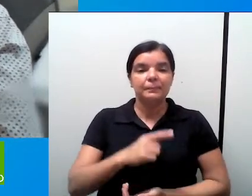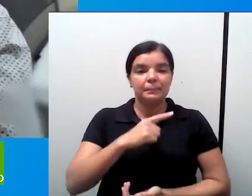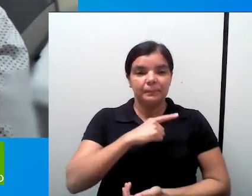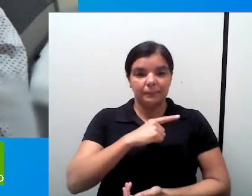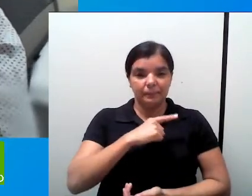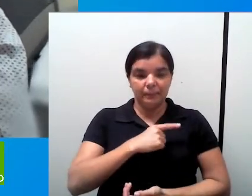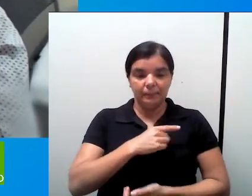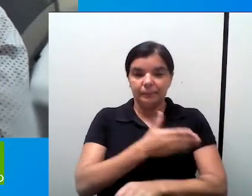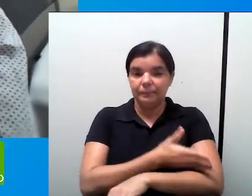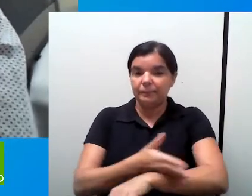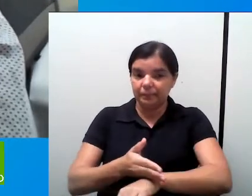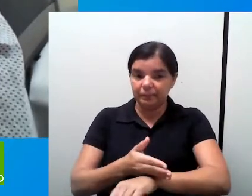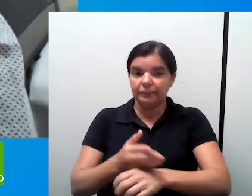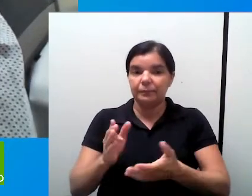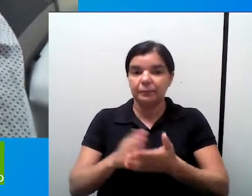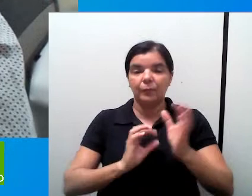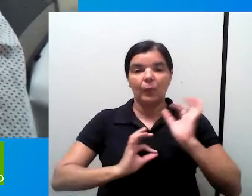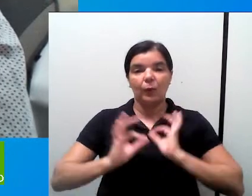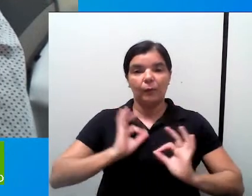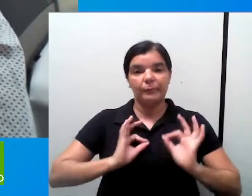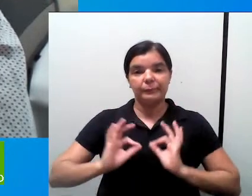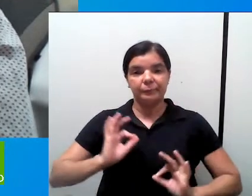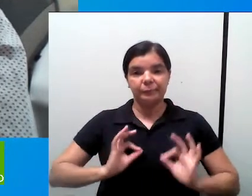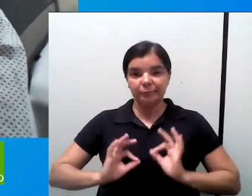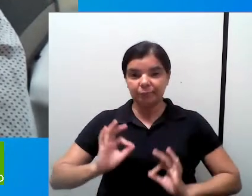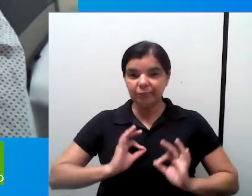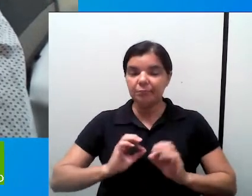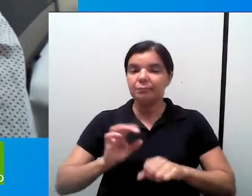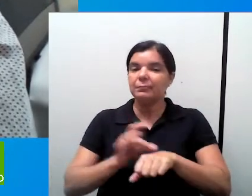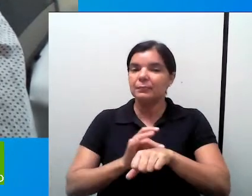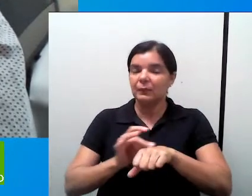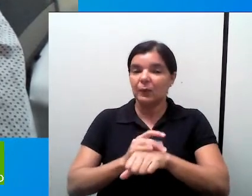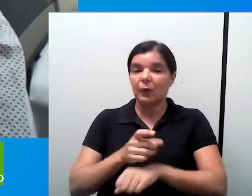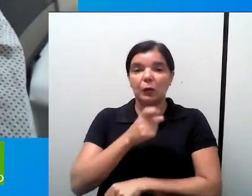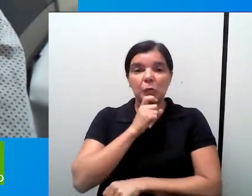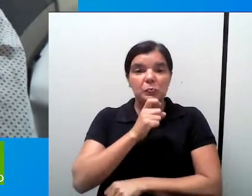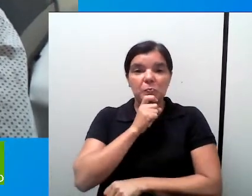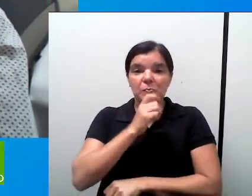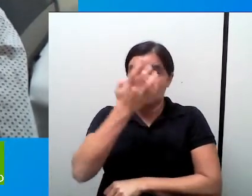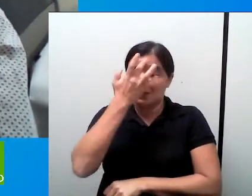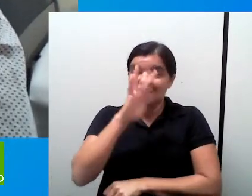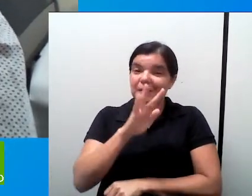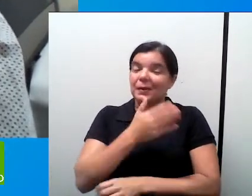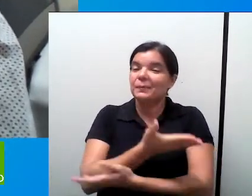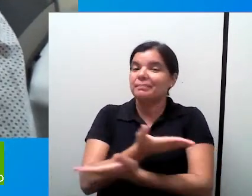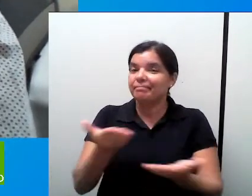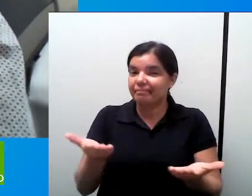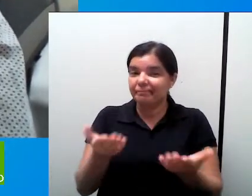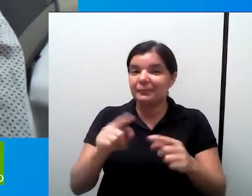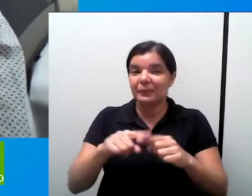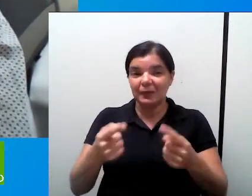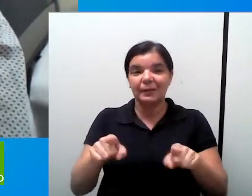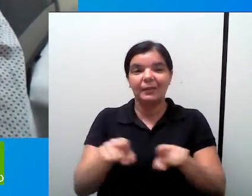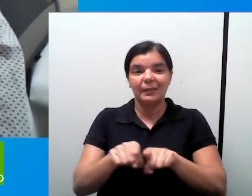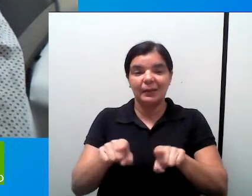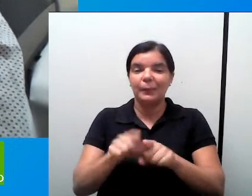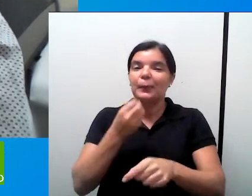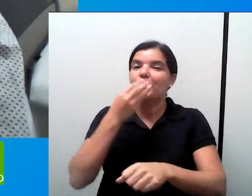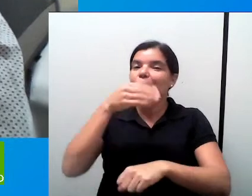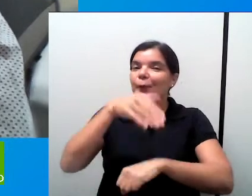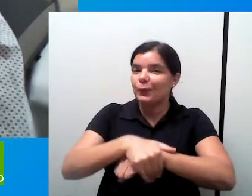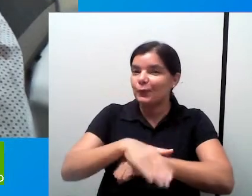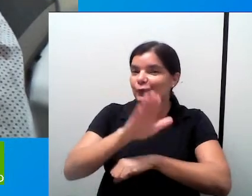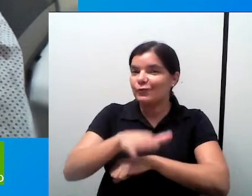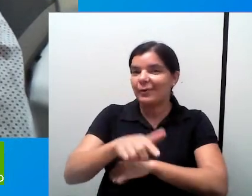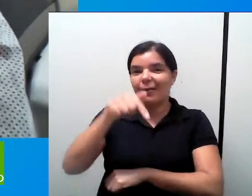algumas bolinhas pretas. Por aqui está um pouco frio, não sei como que está aí, e eu também tenho que falar boa noite, que aqui já são